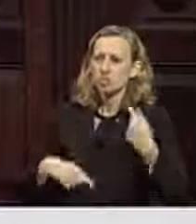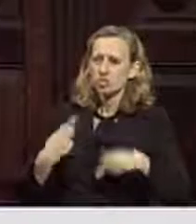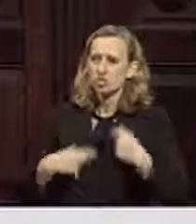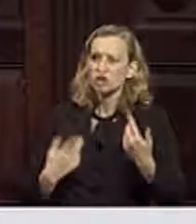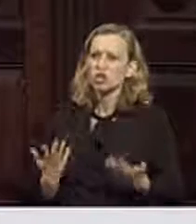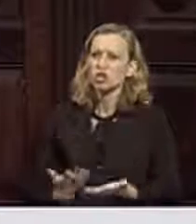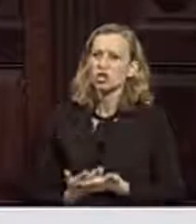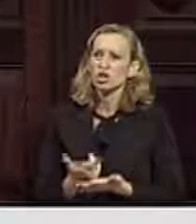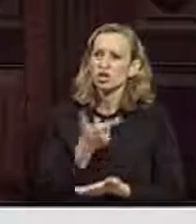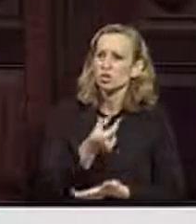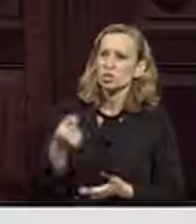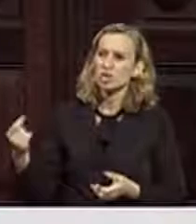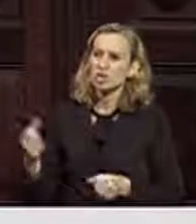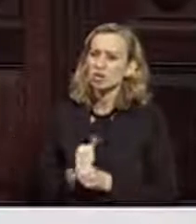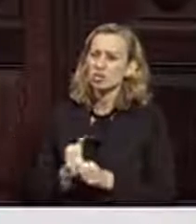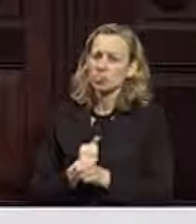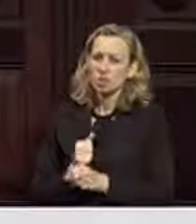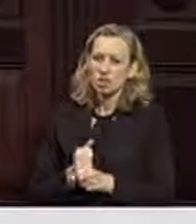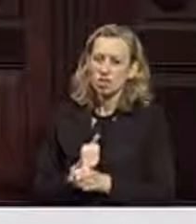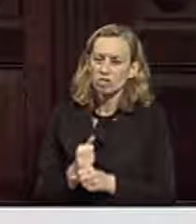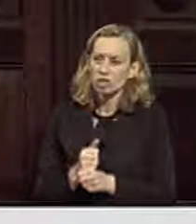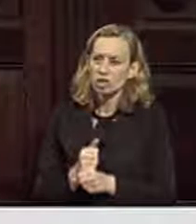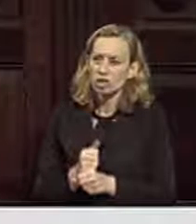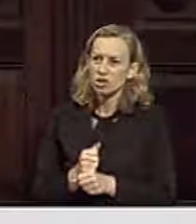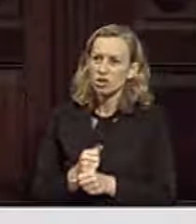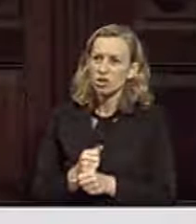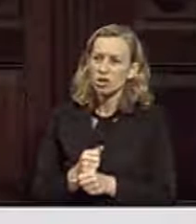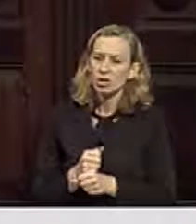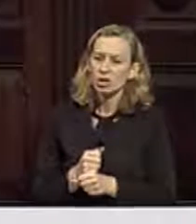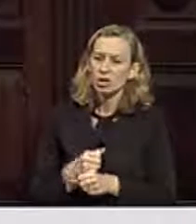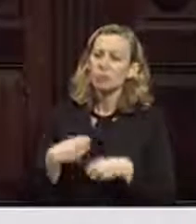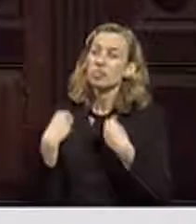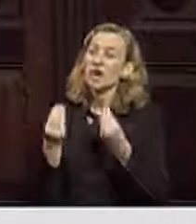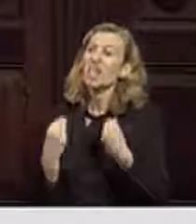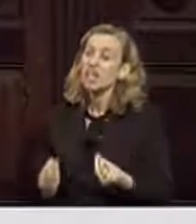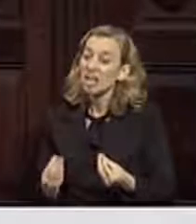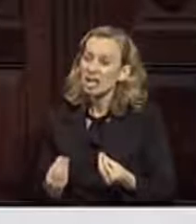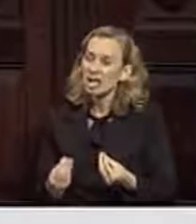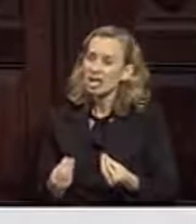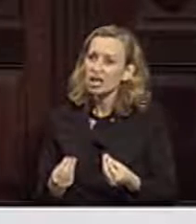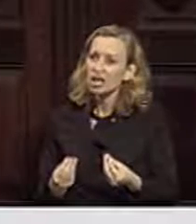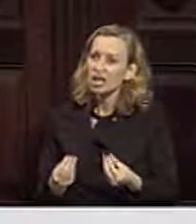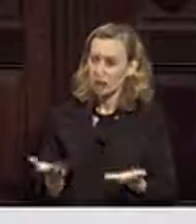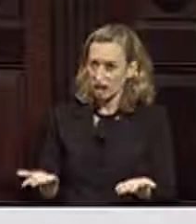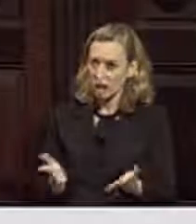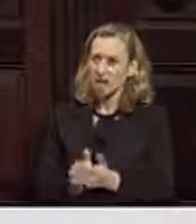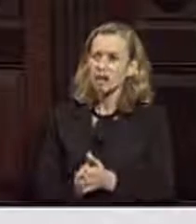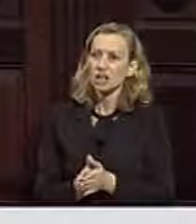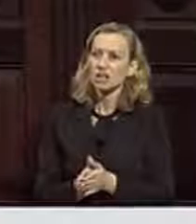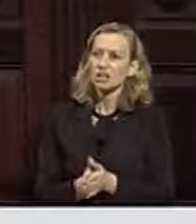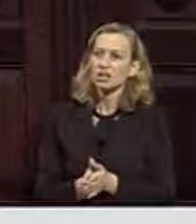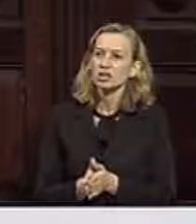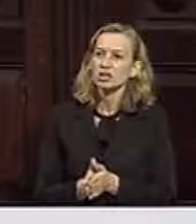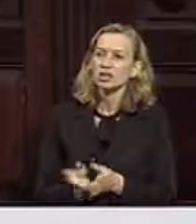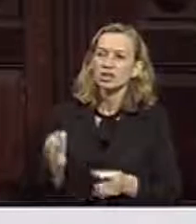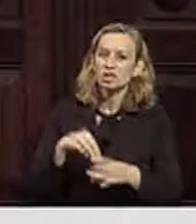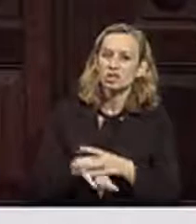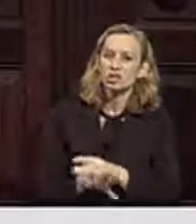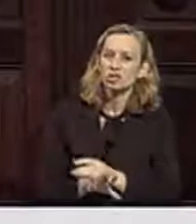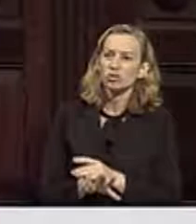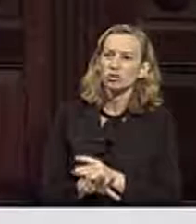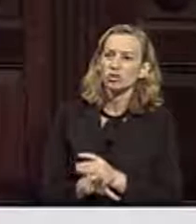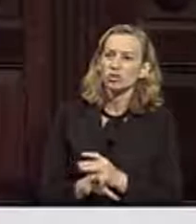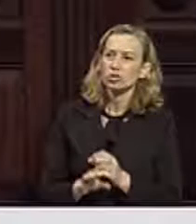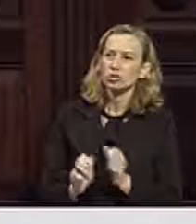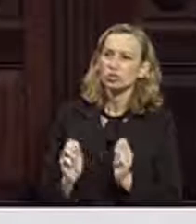200 por quem e para quem, e se de fato são 200 anos, e exatamente dentro das potencialidades